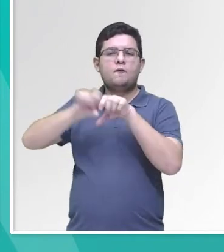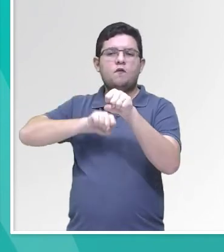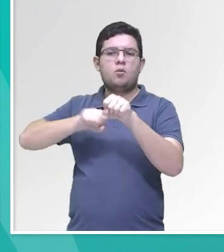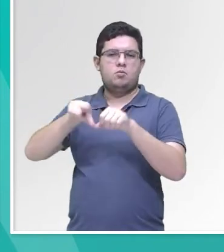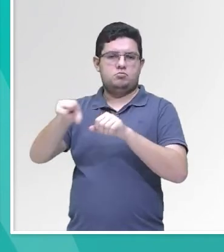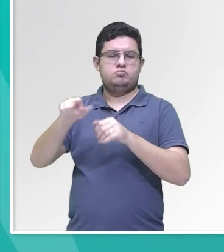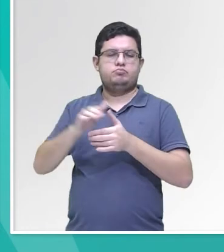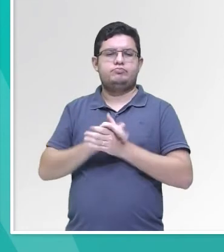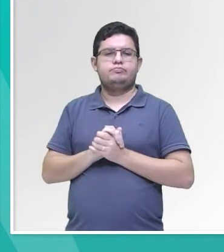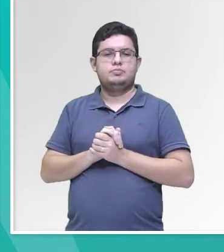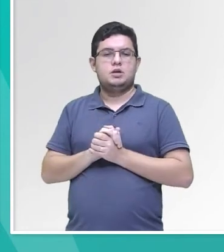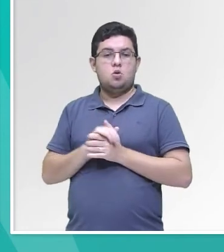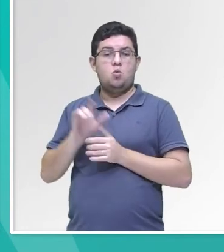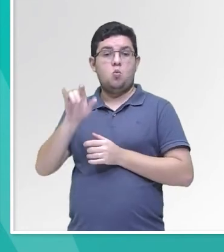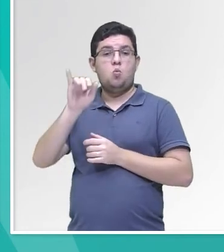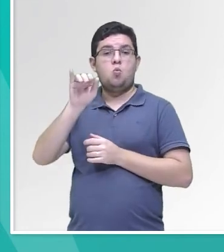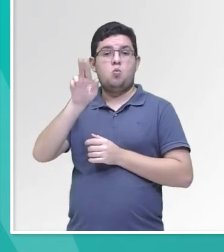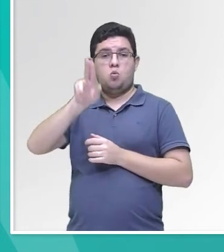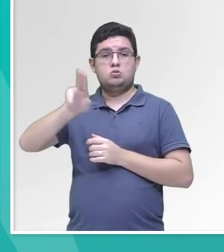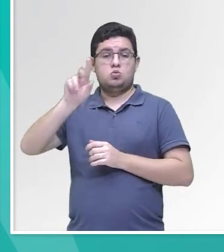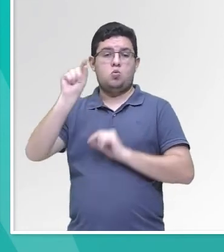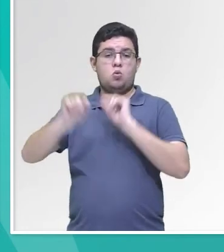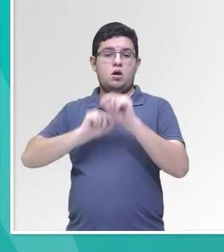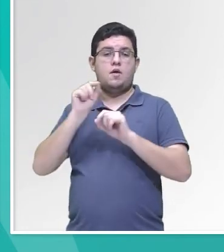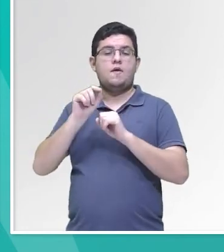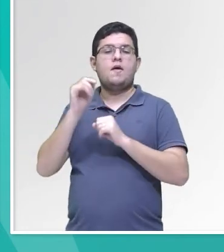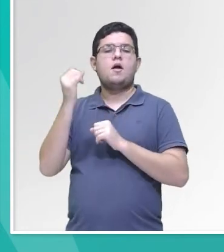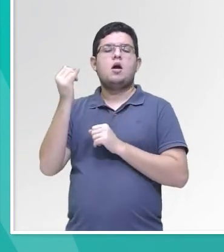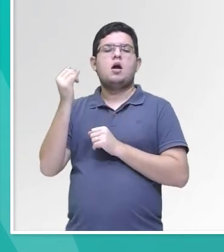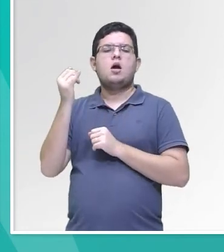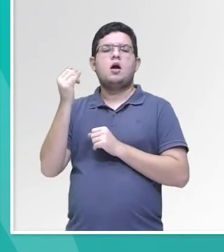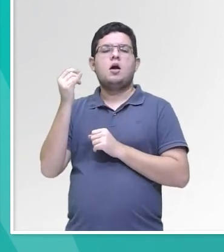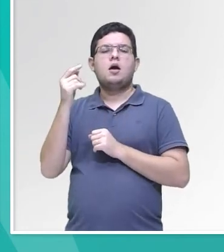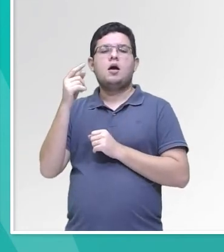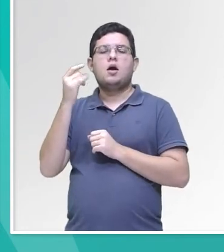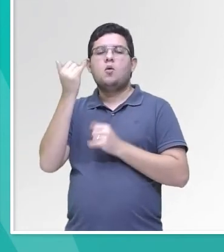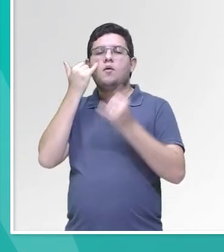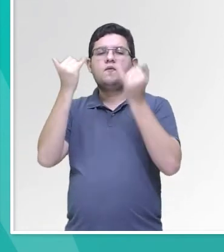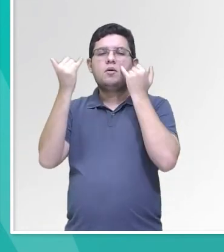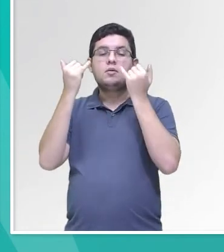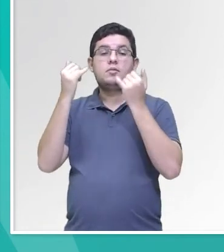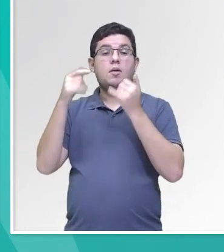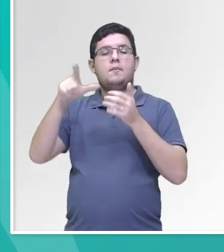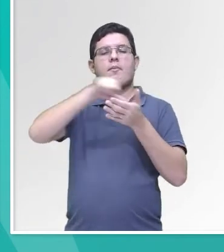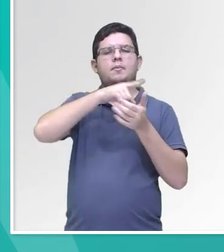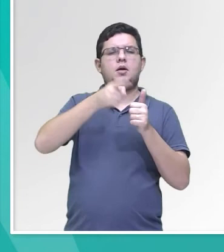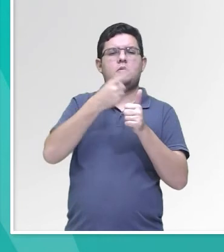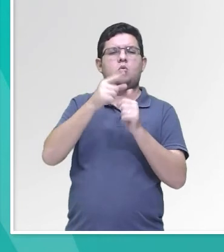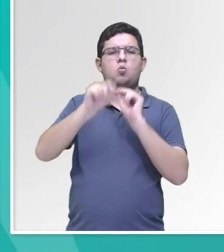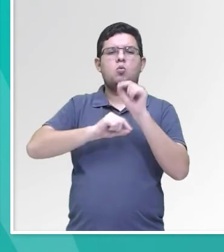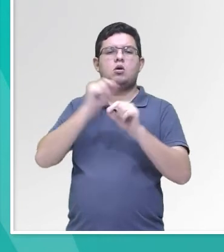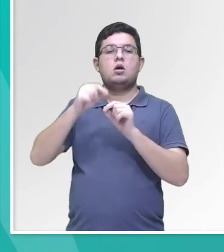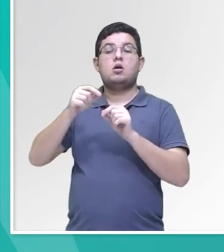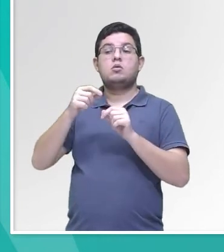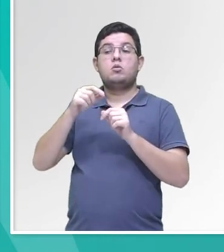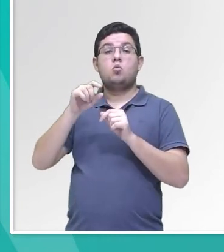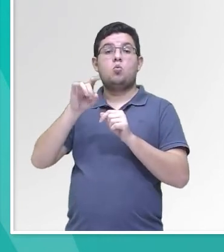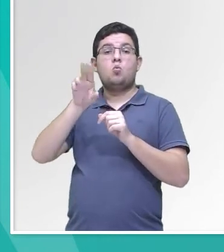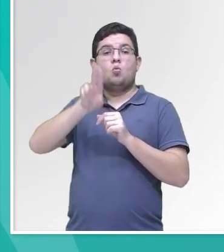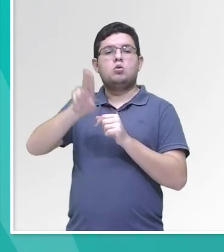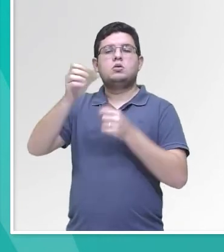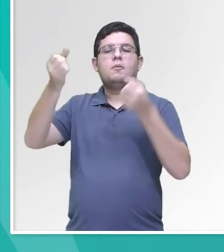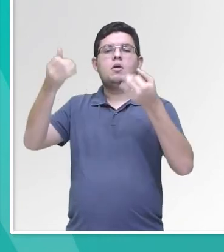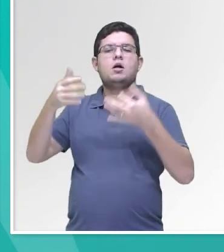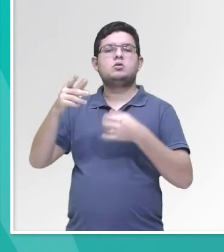Então, ele primeiro usou um argumento de autoridade, depois utilizou uma informação para desenvolver a sua